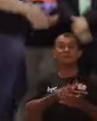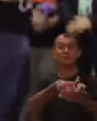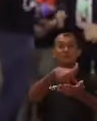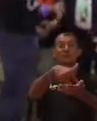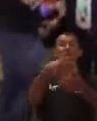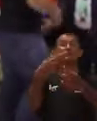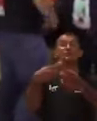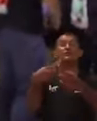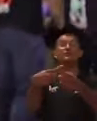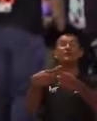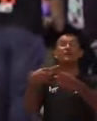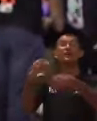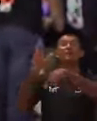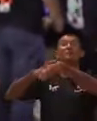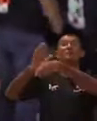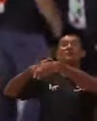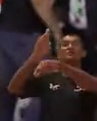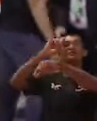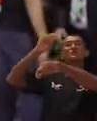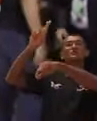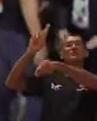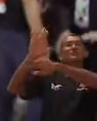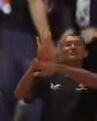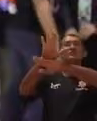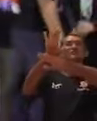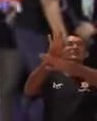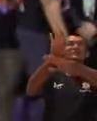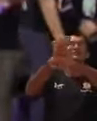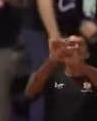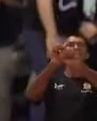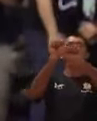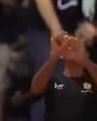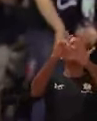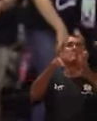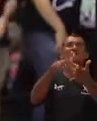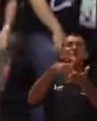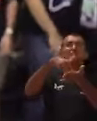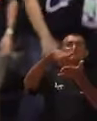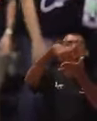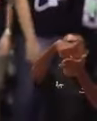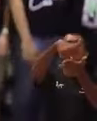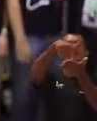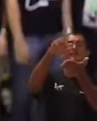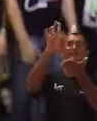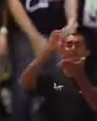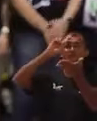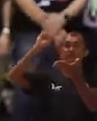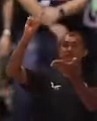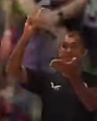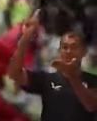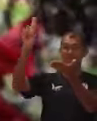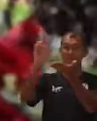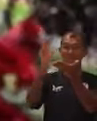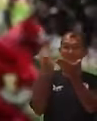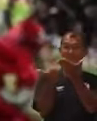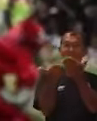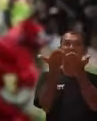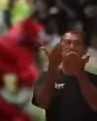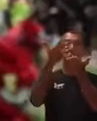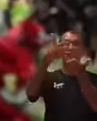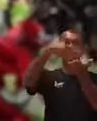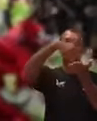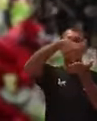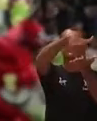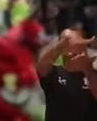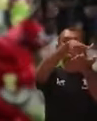santas e potentes mãos do Senhor tem nos sustentado diariamente. O Senhor é a razão